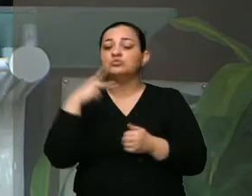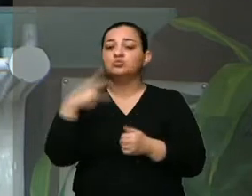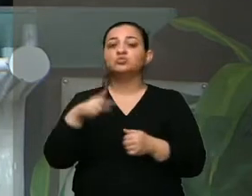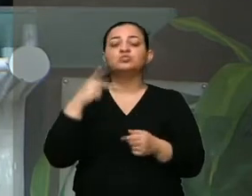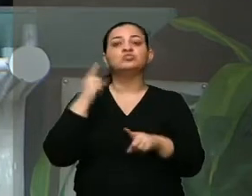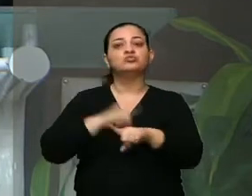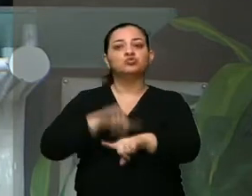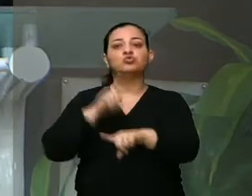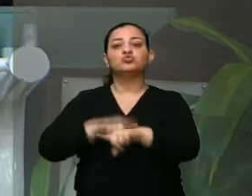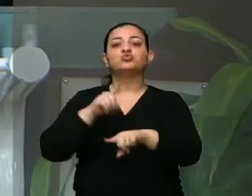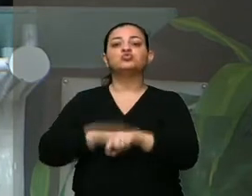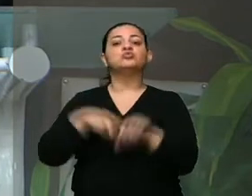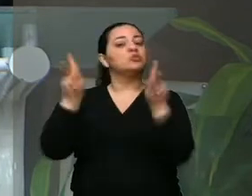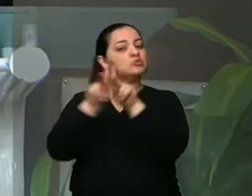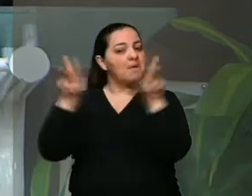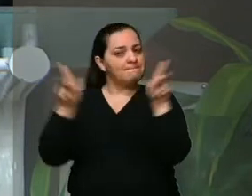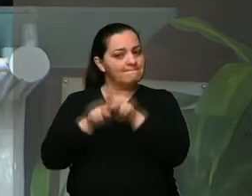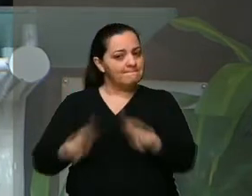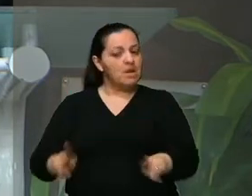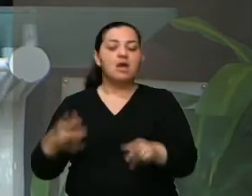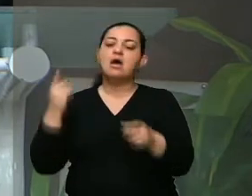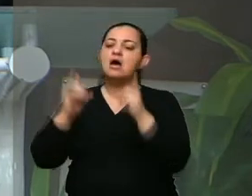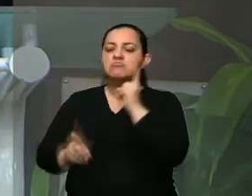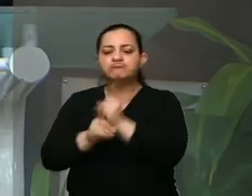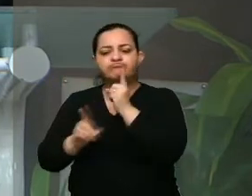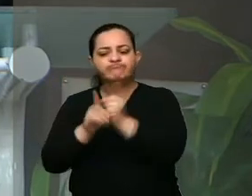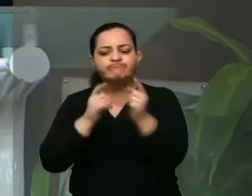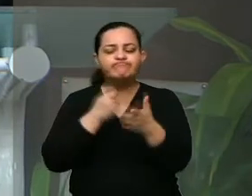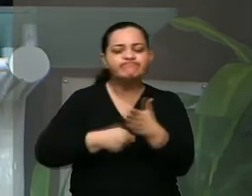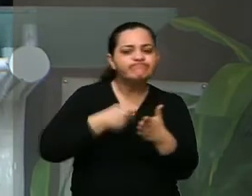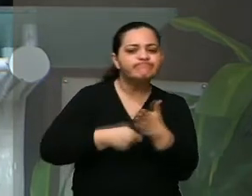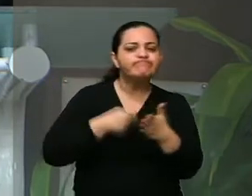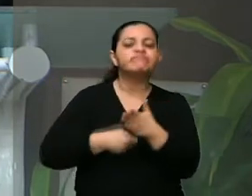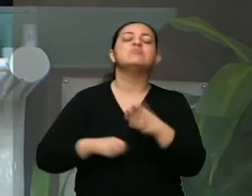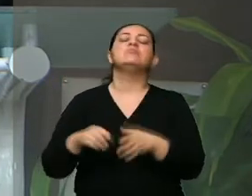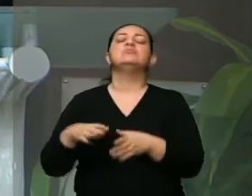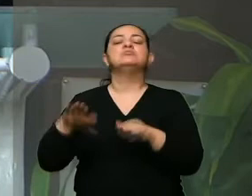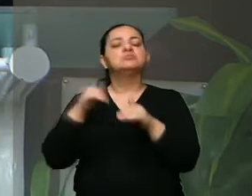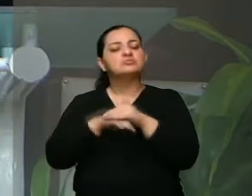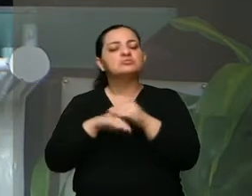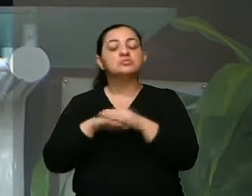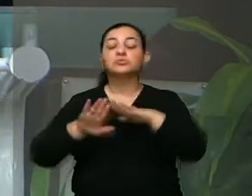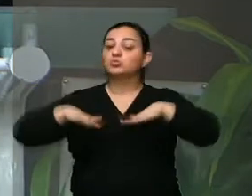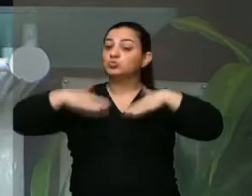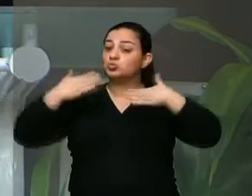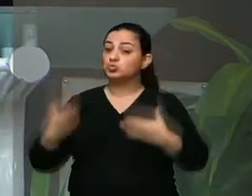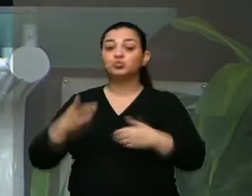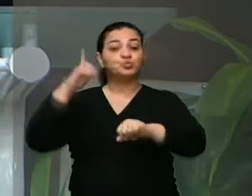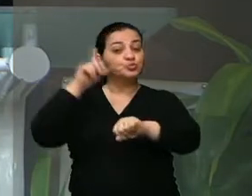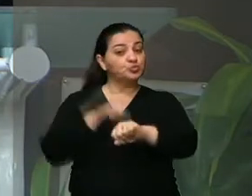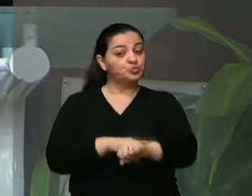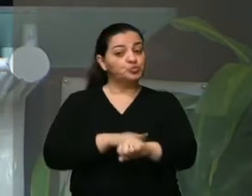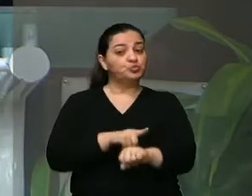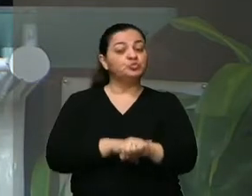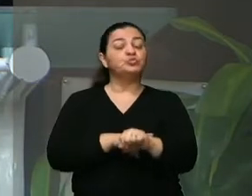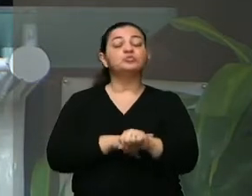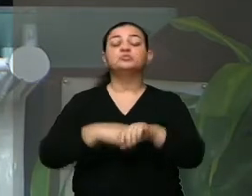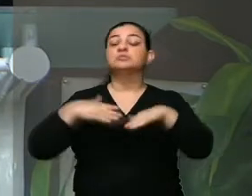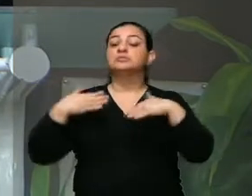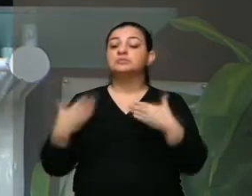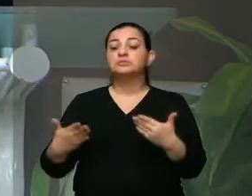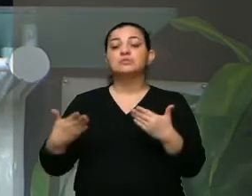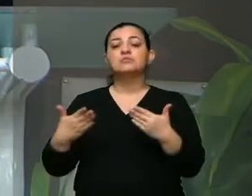no tempo de paz buscou e quando chegar essa hora então